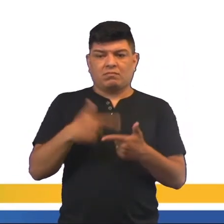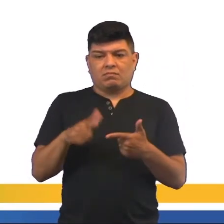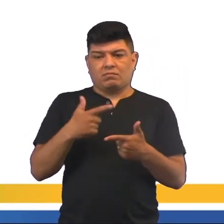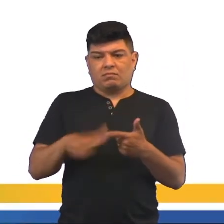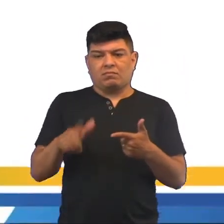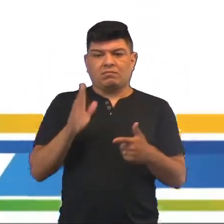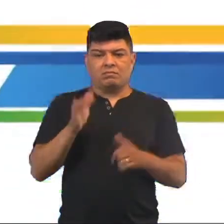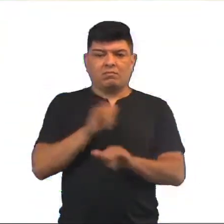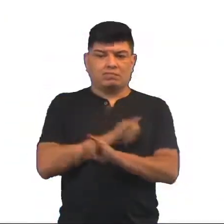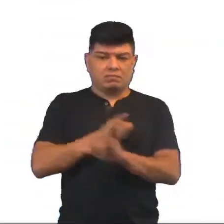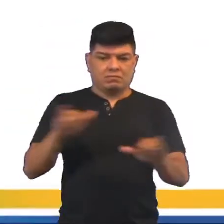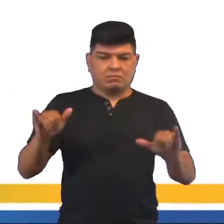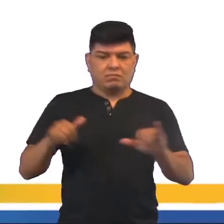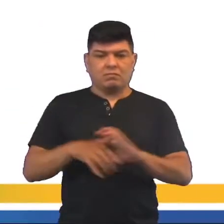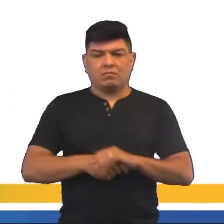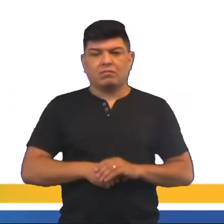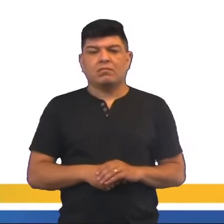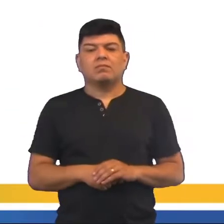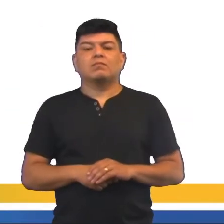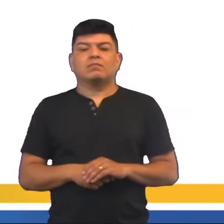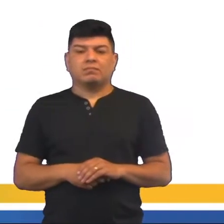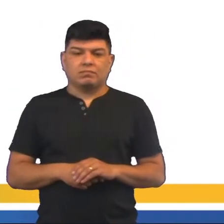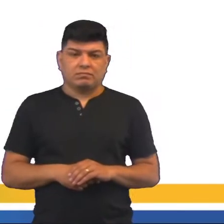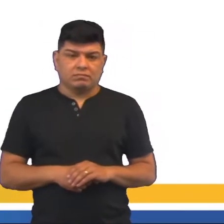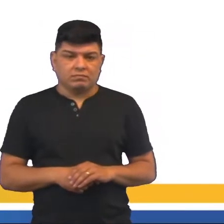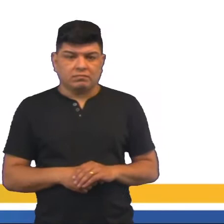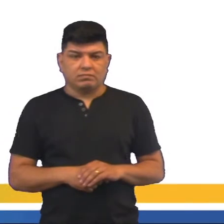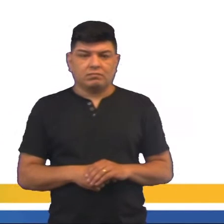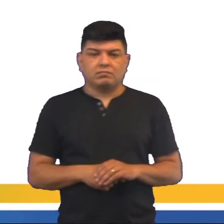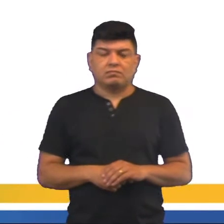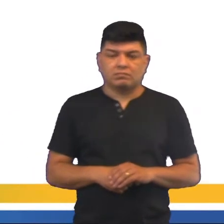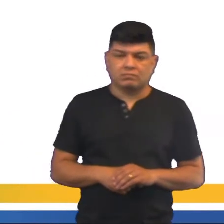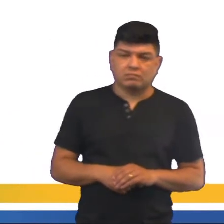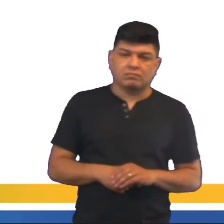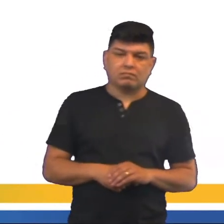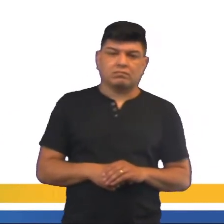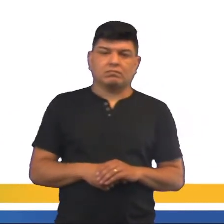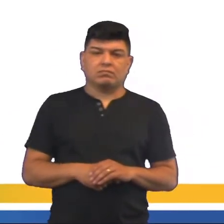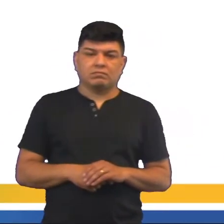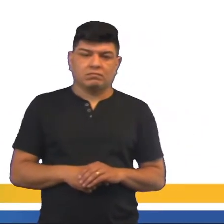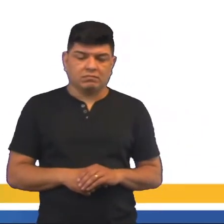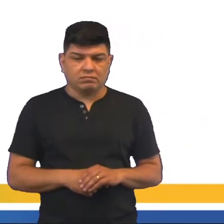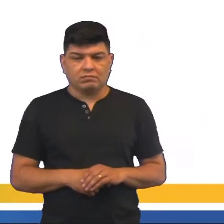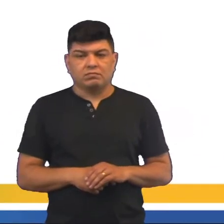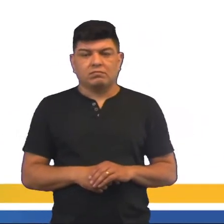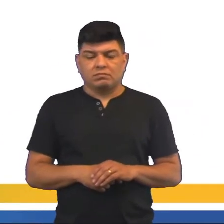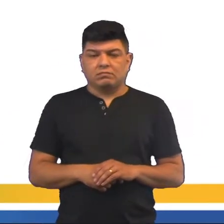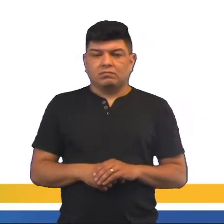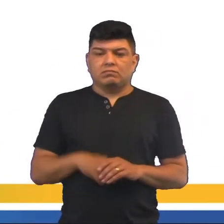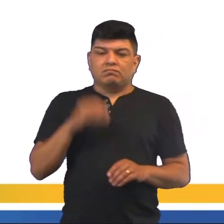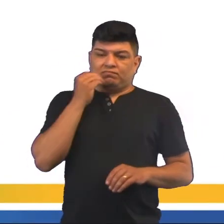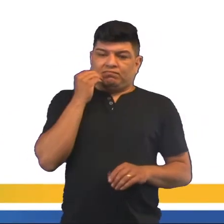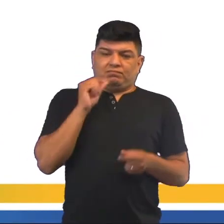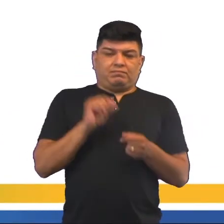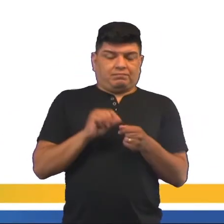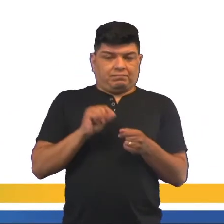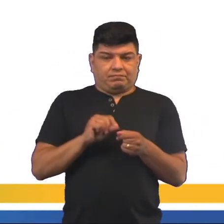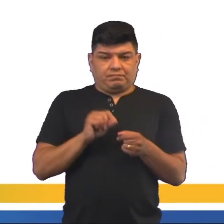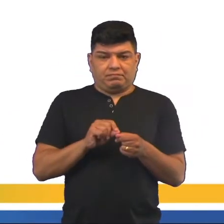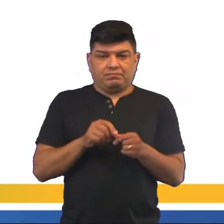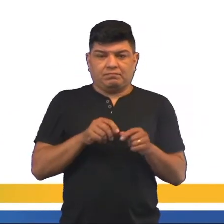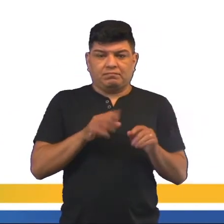como a gente já mencionou. E aí os órgãos ambientais, eles vão tentar fazer esse papel, né,